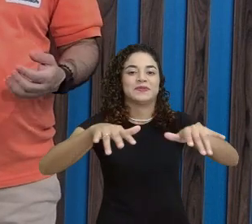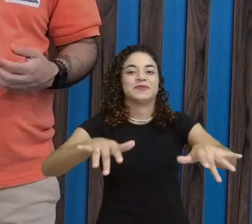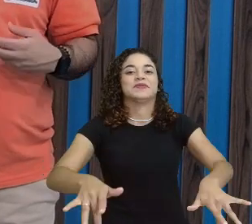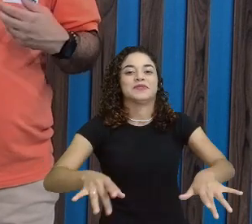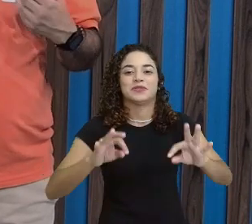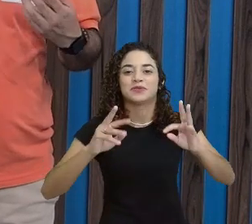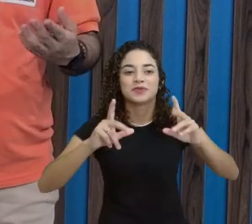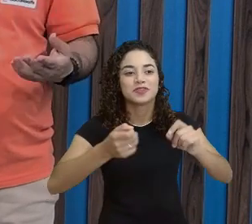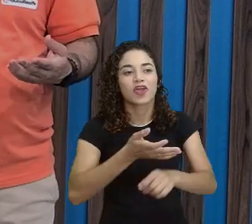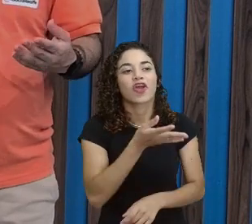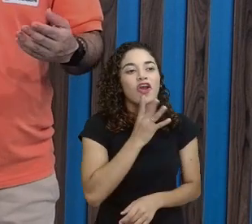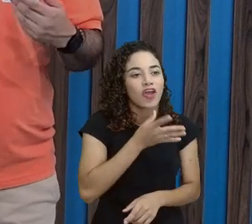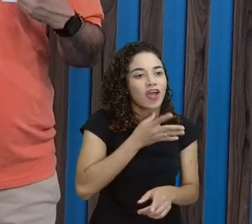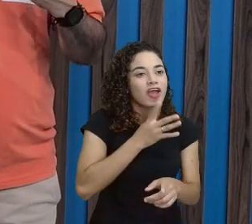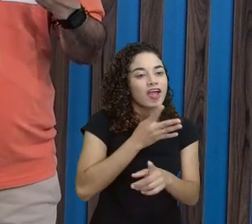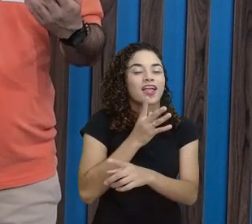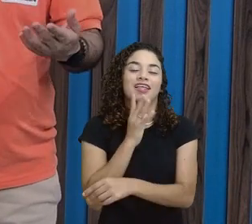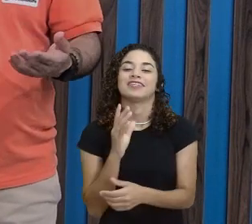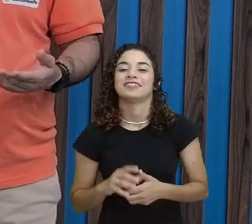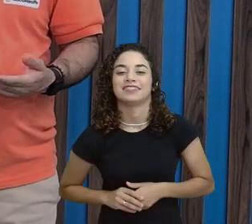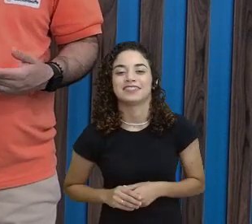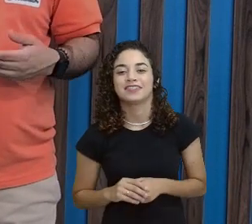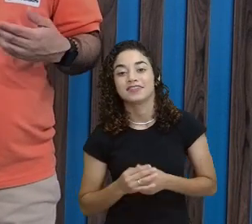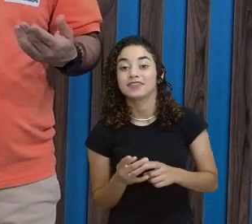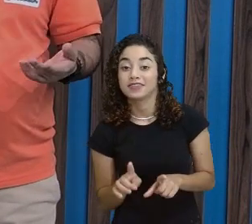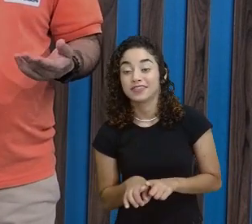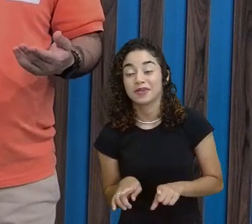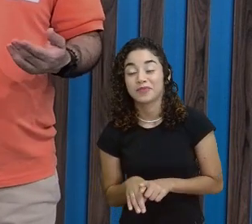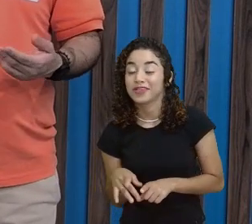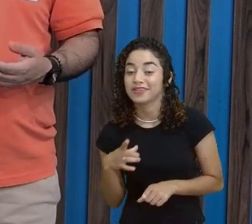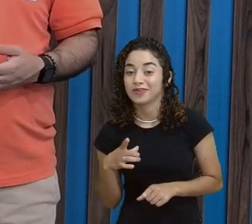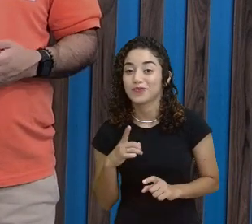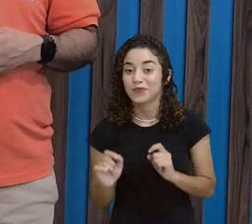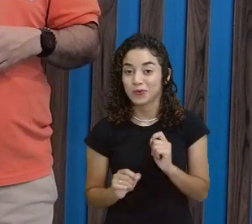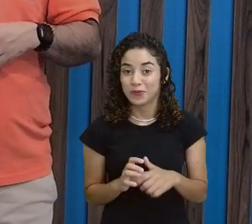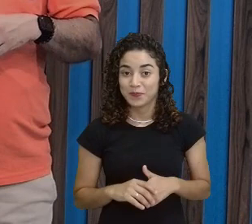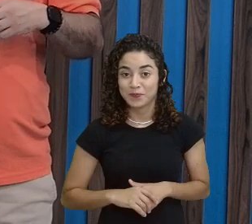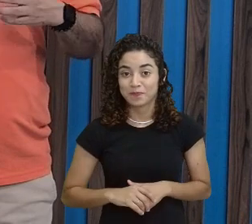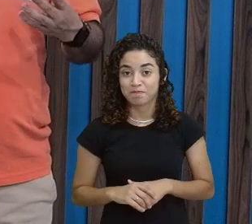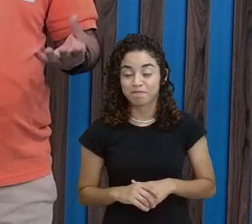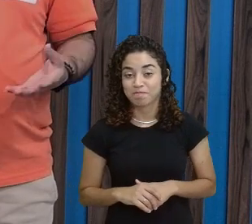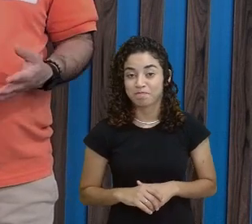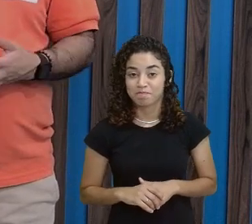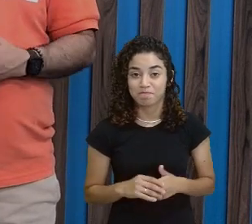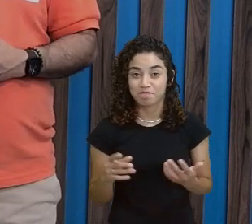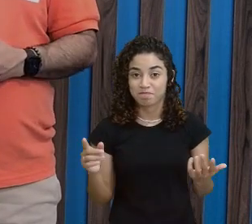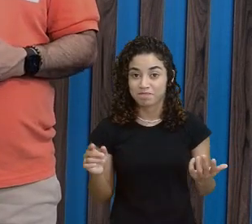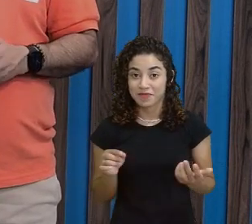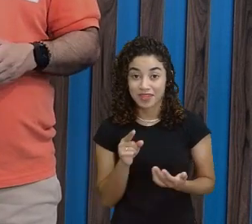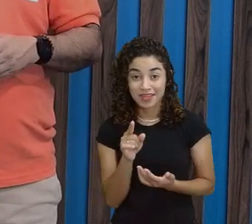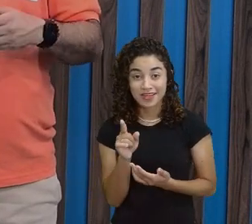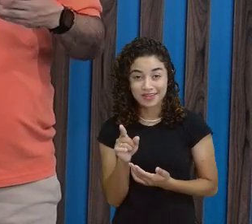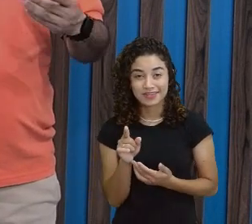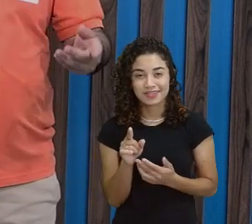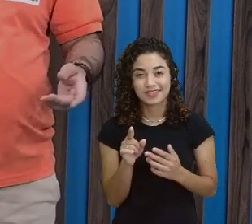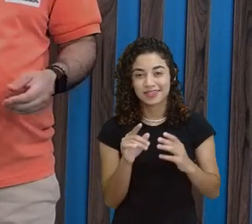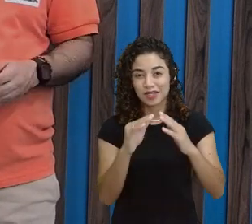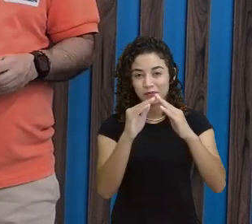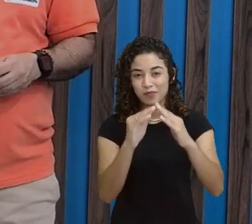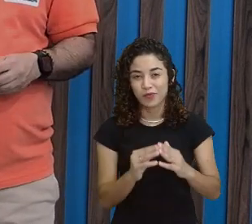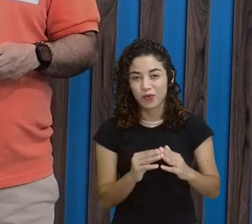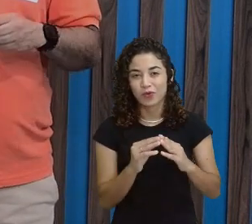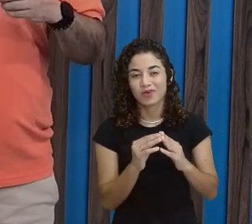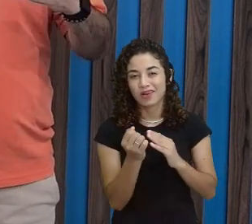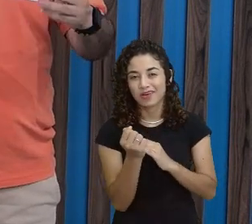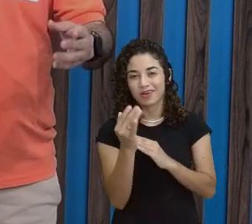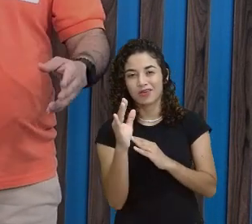né, do São Nicolau, inclusive com a ideia de que ele habitaria ali lá para o lado dos polos, né,